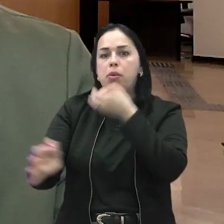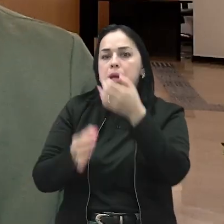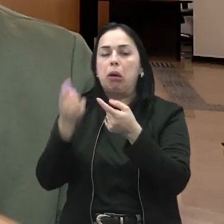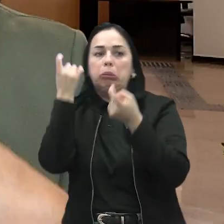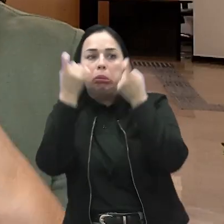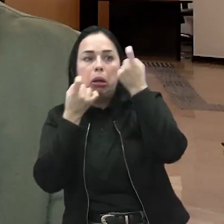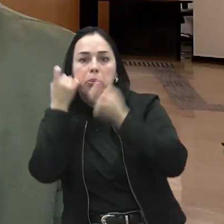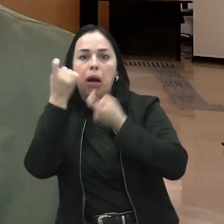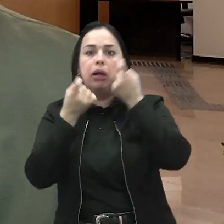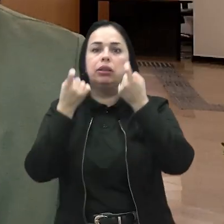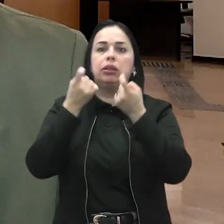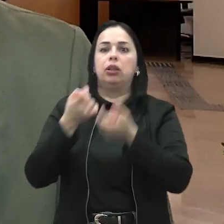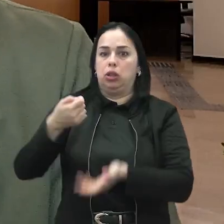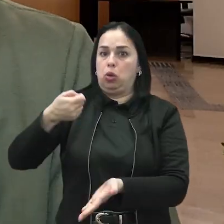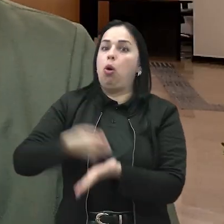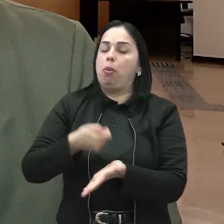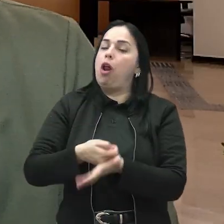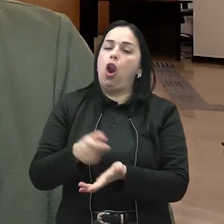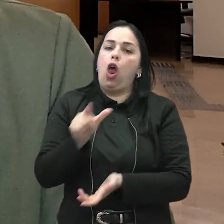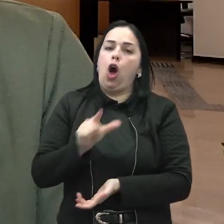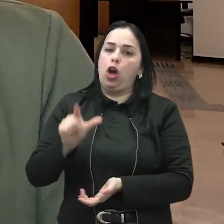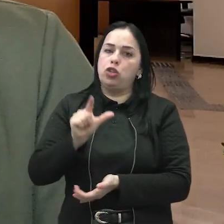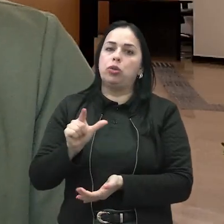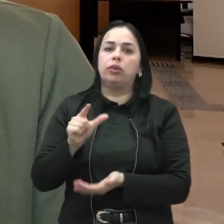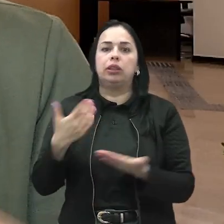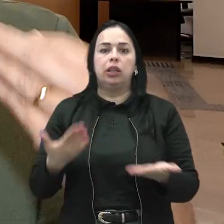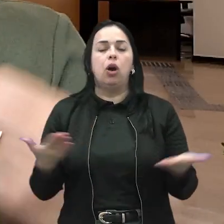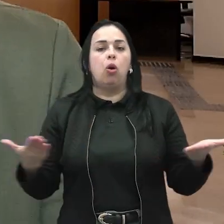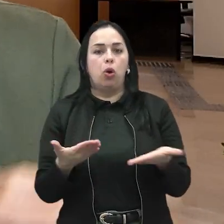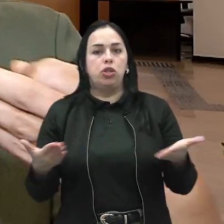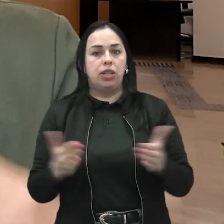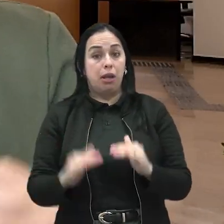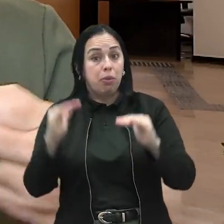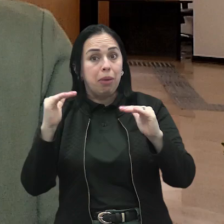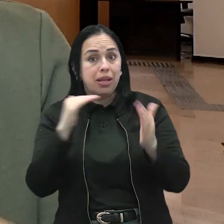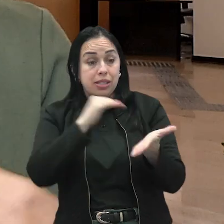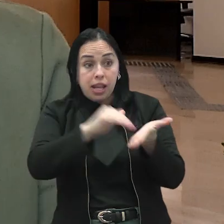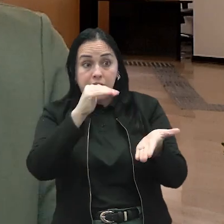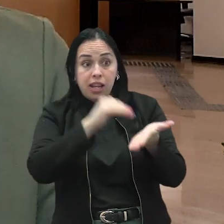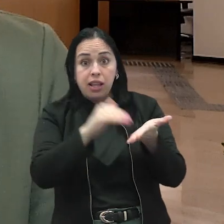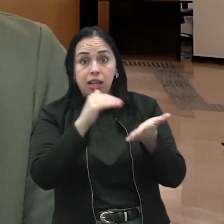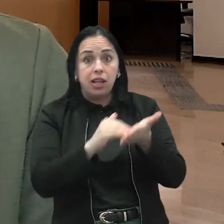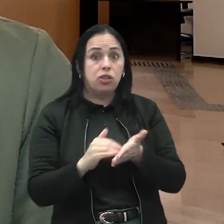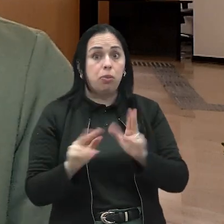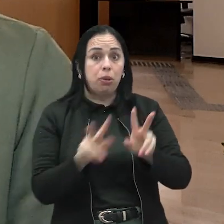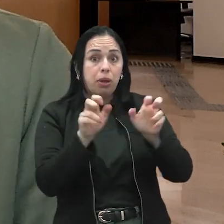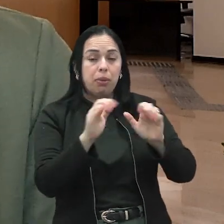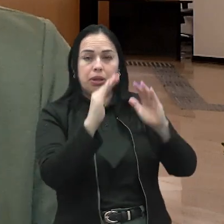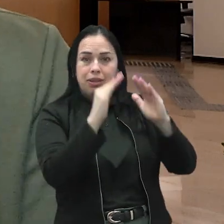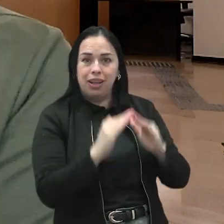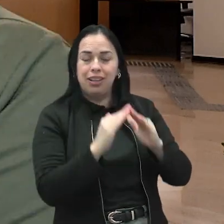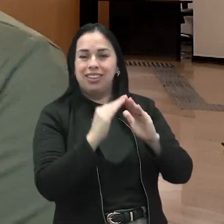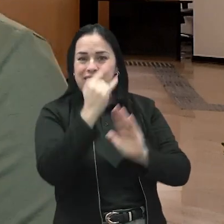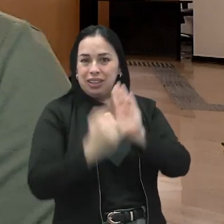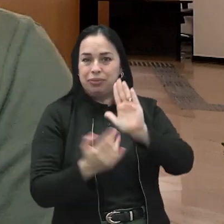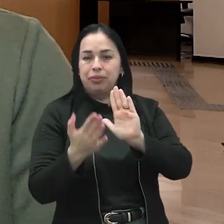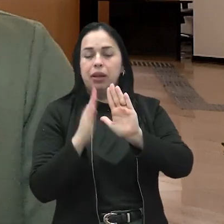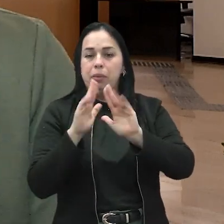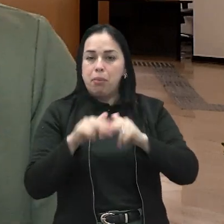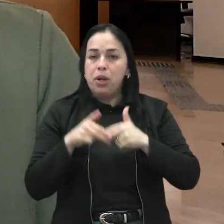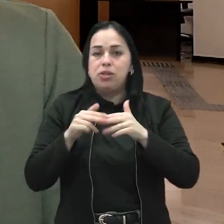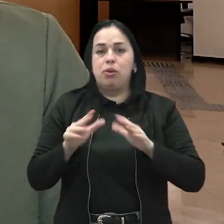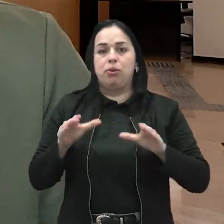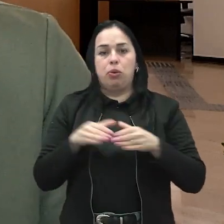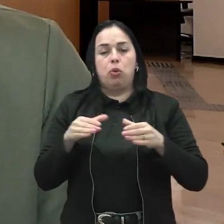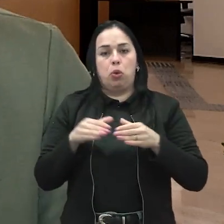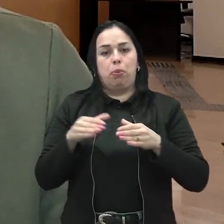sua demanda, com a sua preocupação, cobrando com razão. Hoje nós temos uma Secretaria de Regularização Fundiária, então a Frente